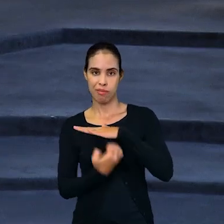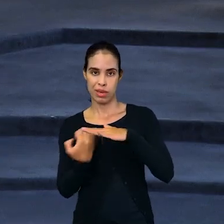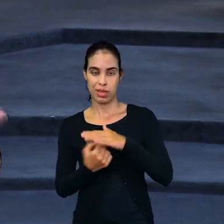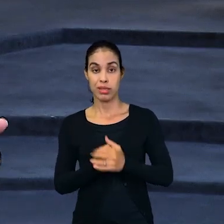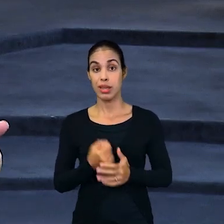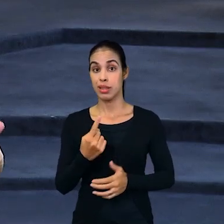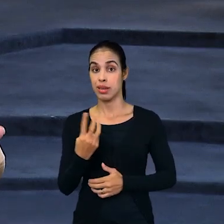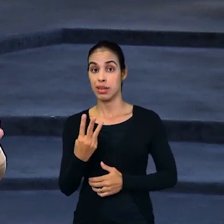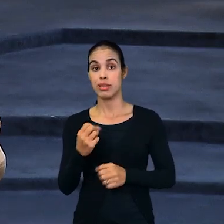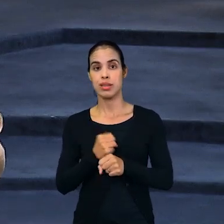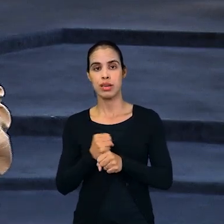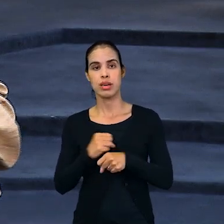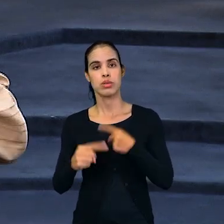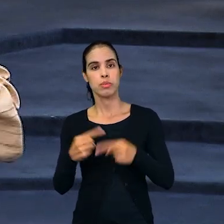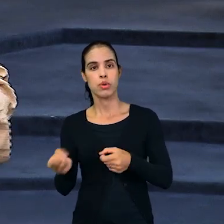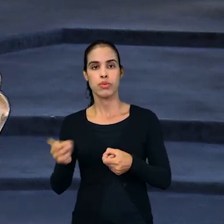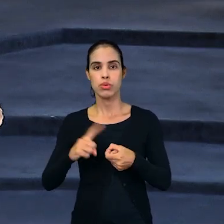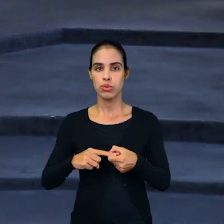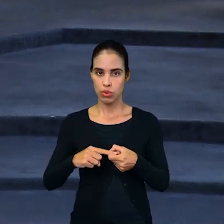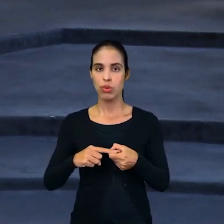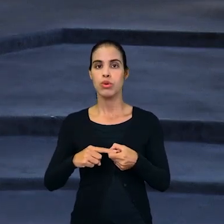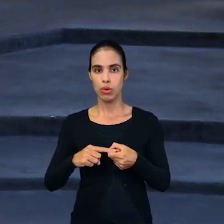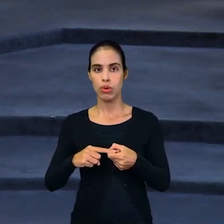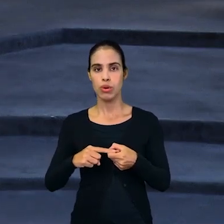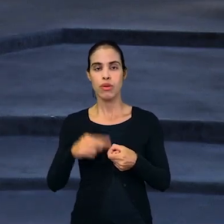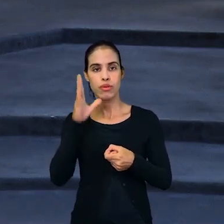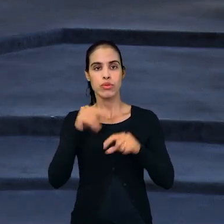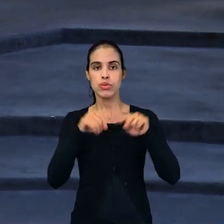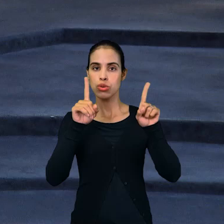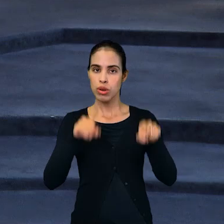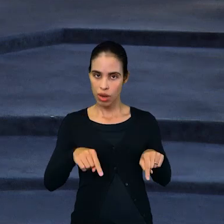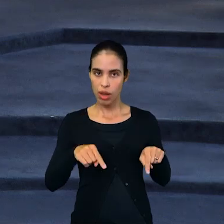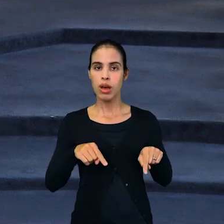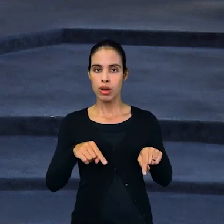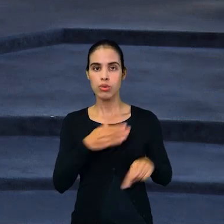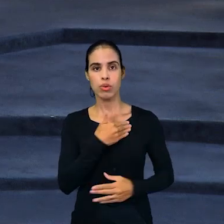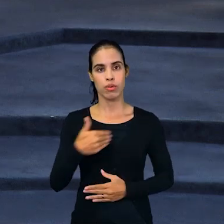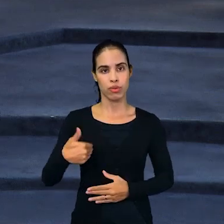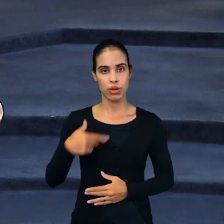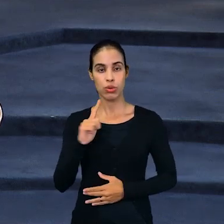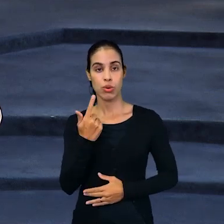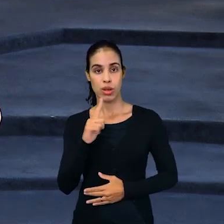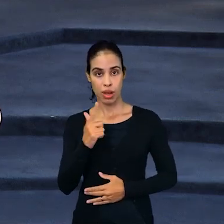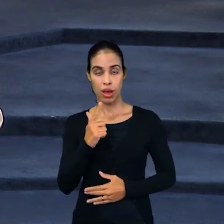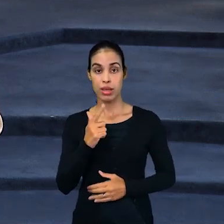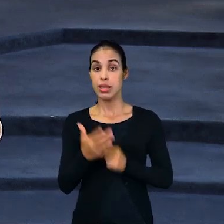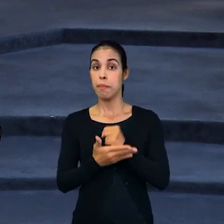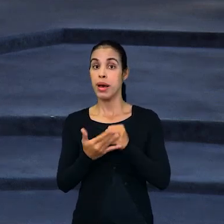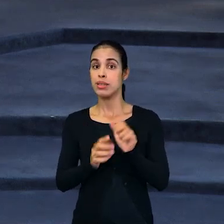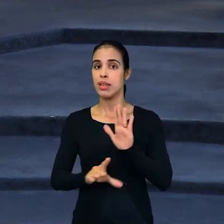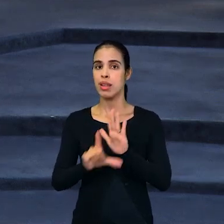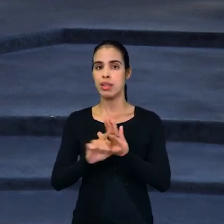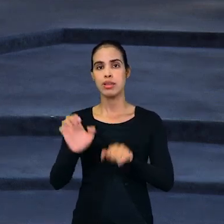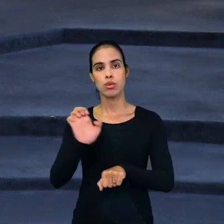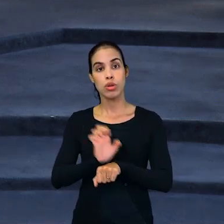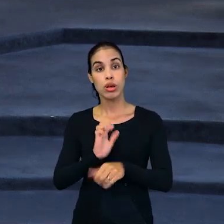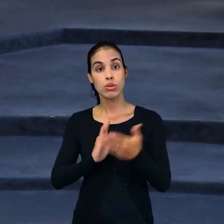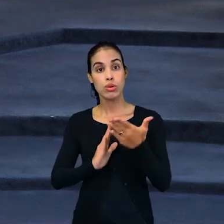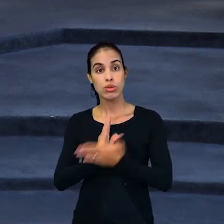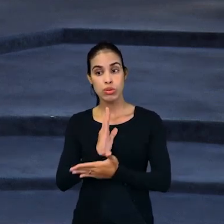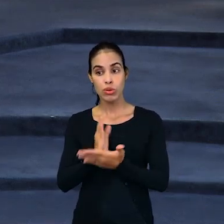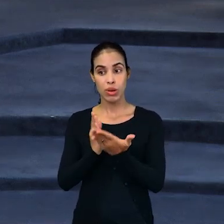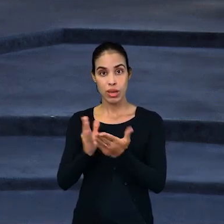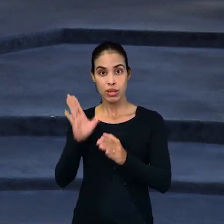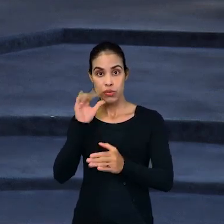Caixego. 13 anos depois, ele foi readmitido nos quadros do governo de Goiás, com base na lei estadual que